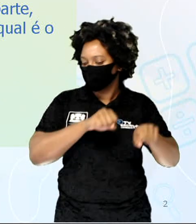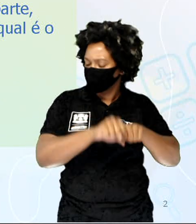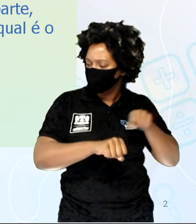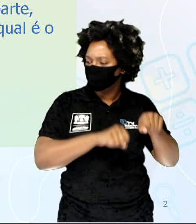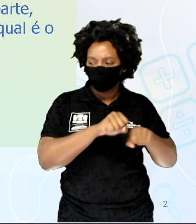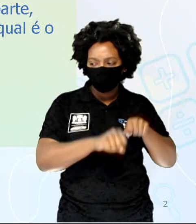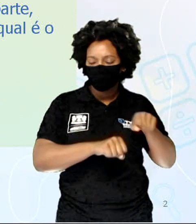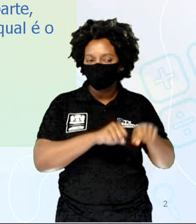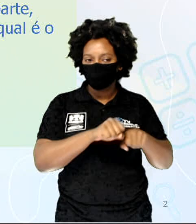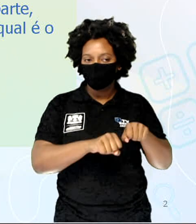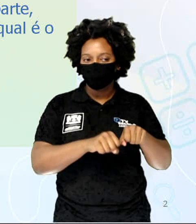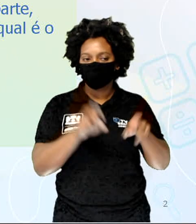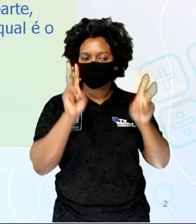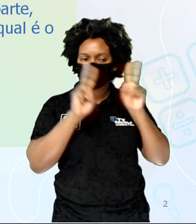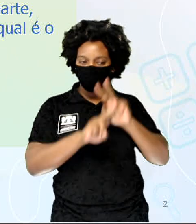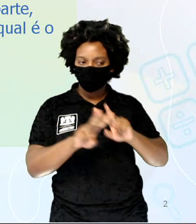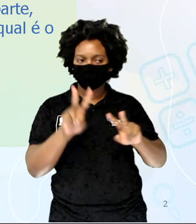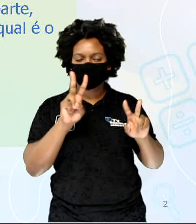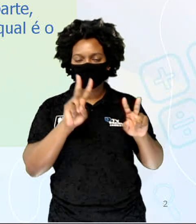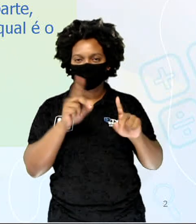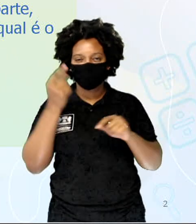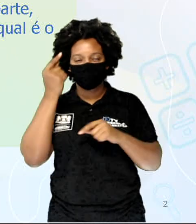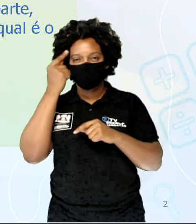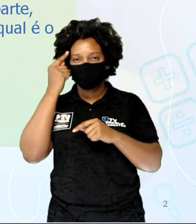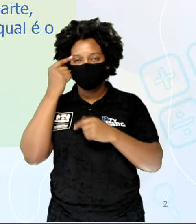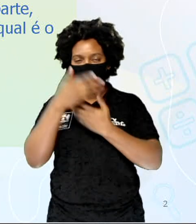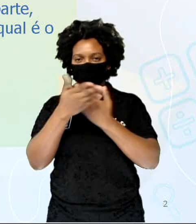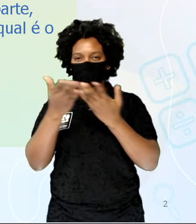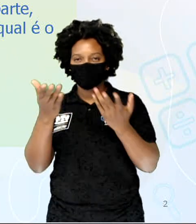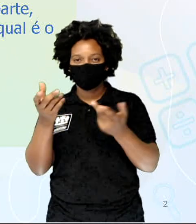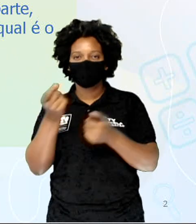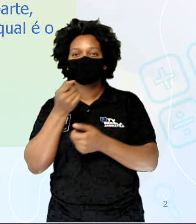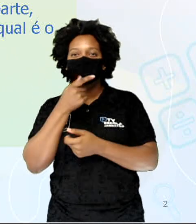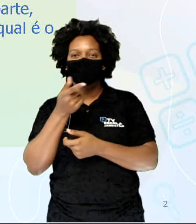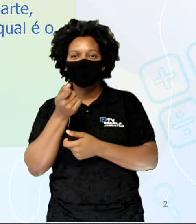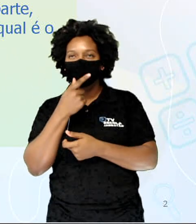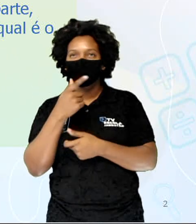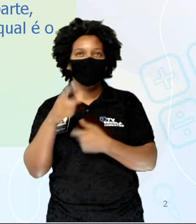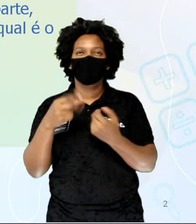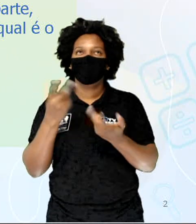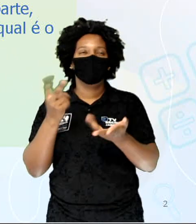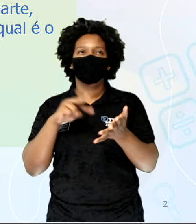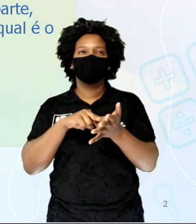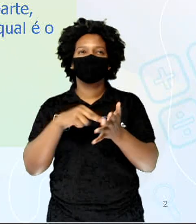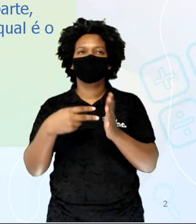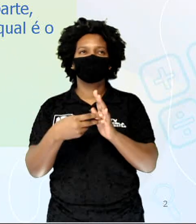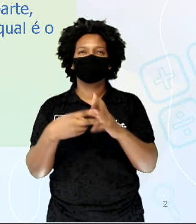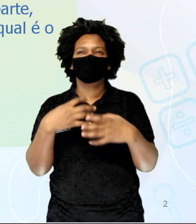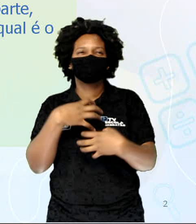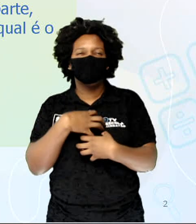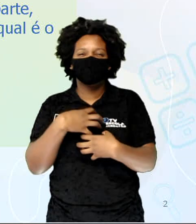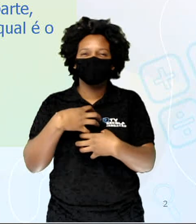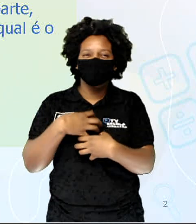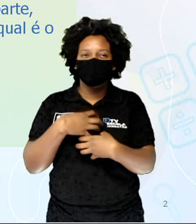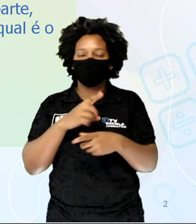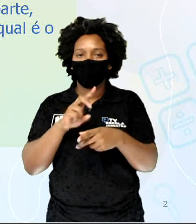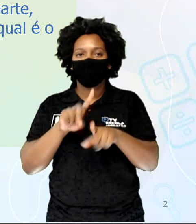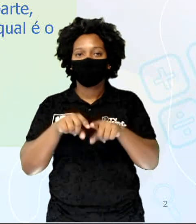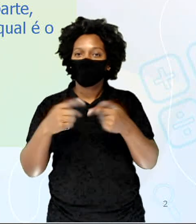lambreta. Então veja, deixei aqui um pensamento para vocês. O humor não é um estado de espírito, mas uma visão de